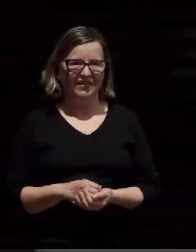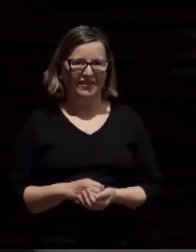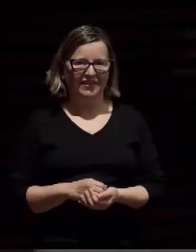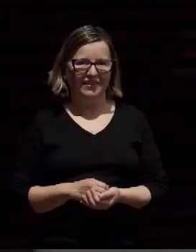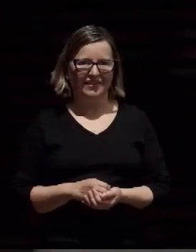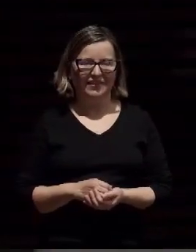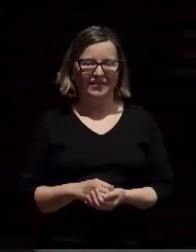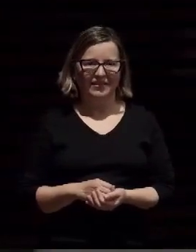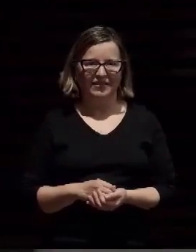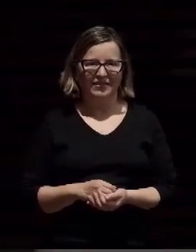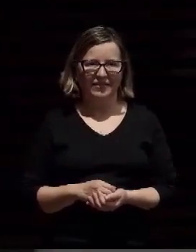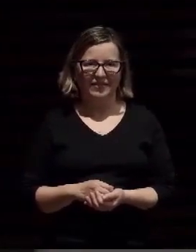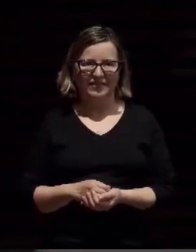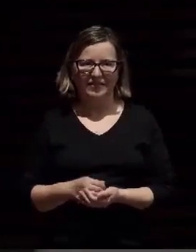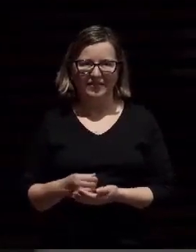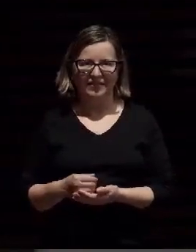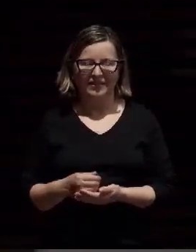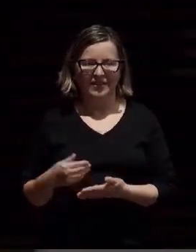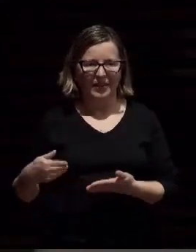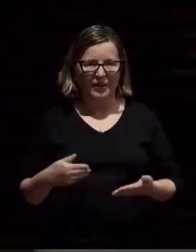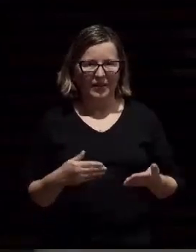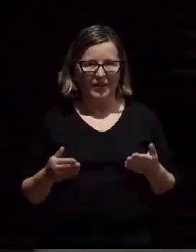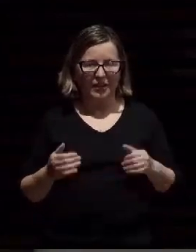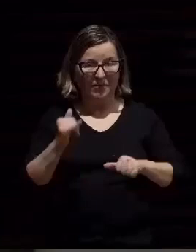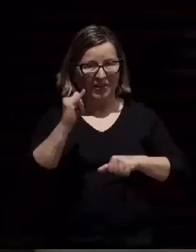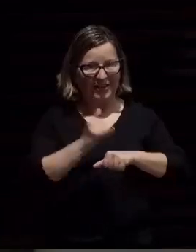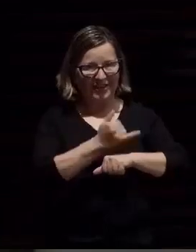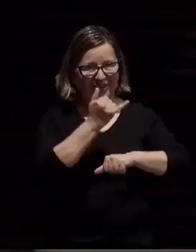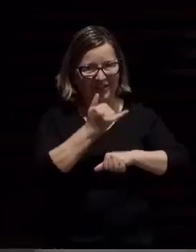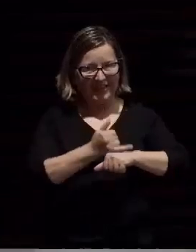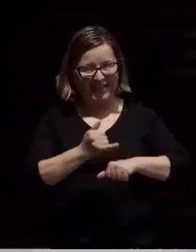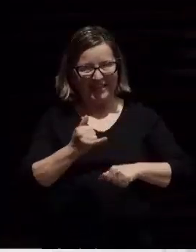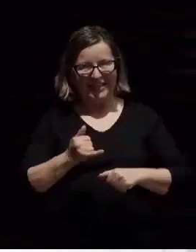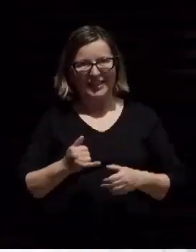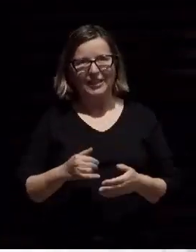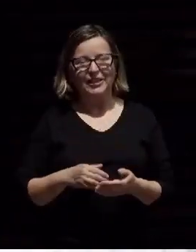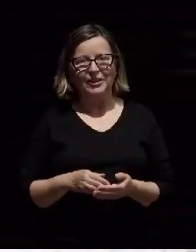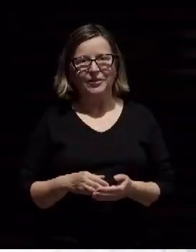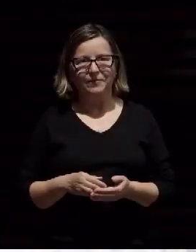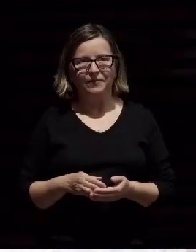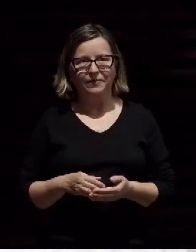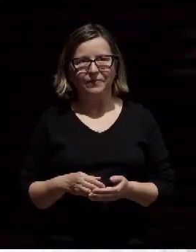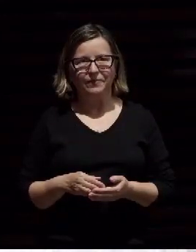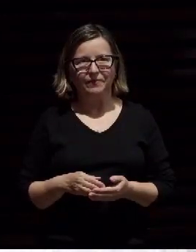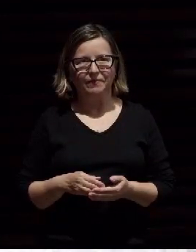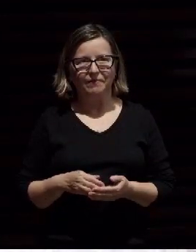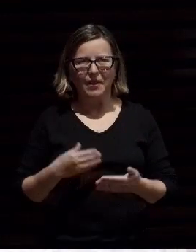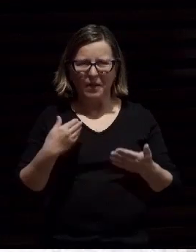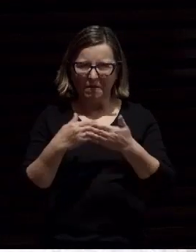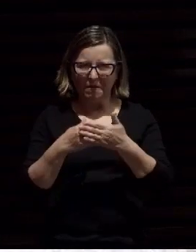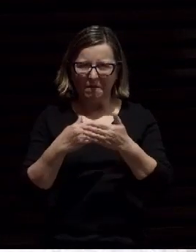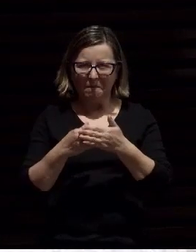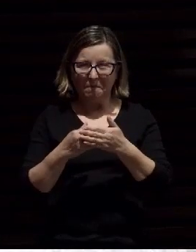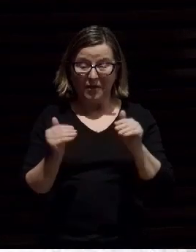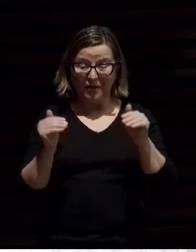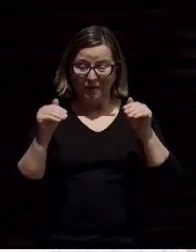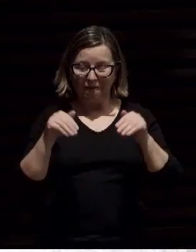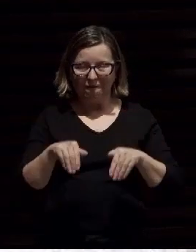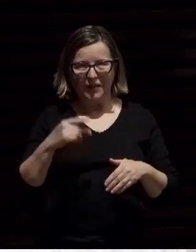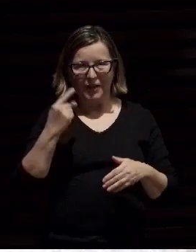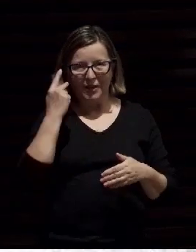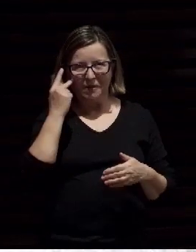no caminho de Jerusalém, já indo para o fim, para ser